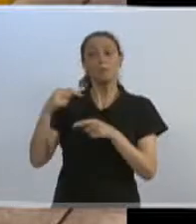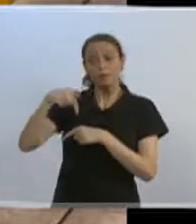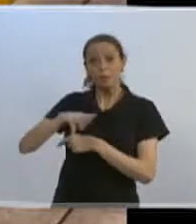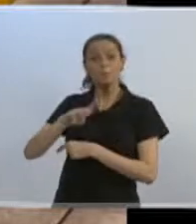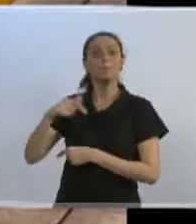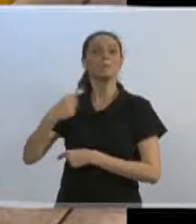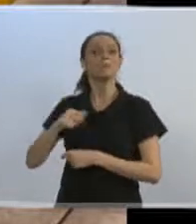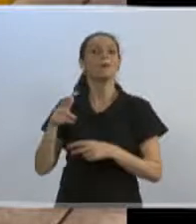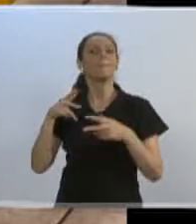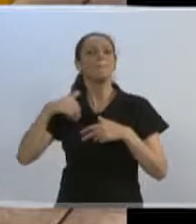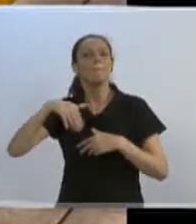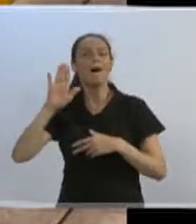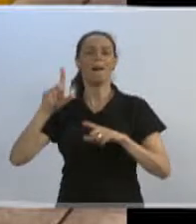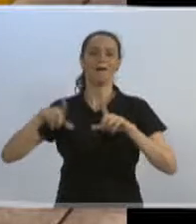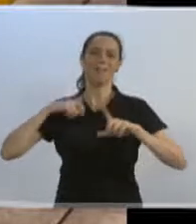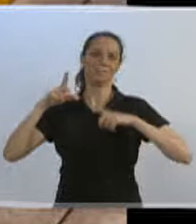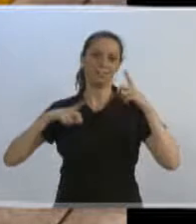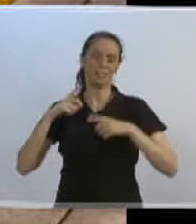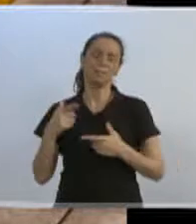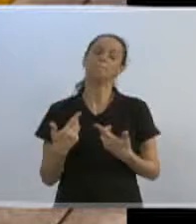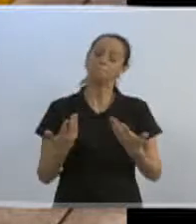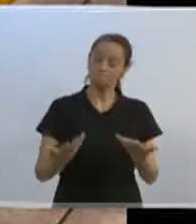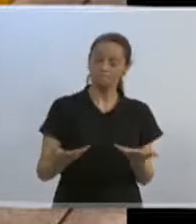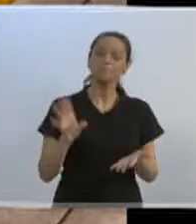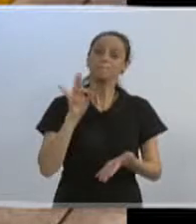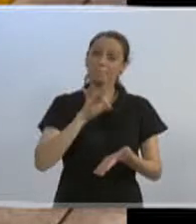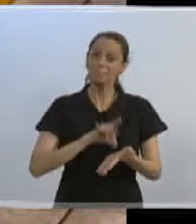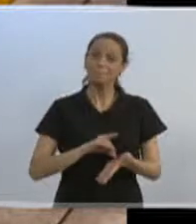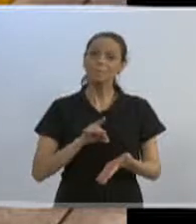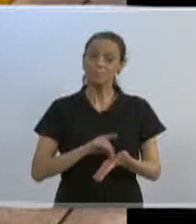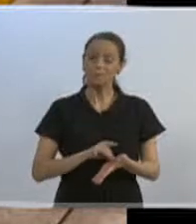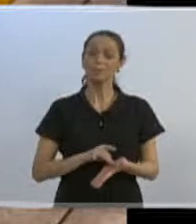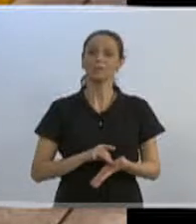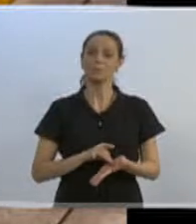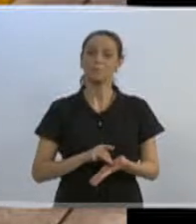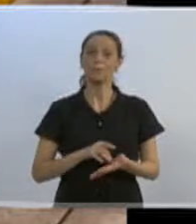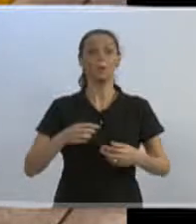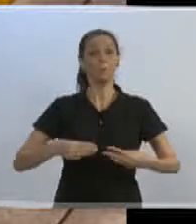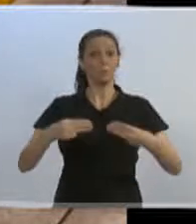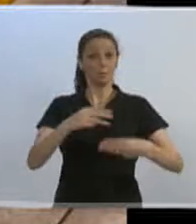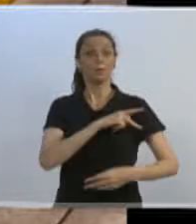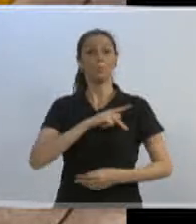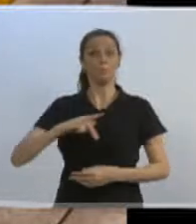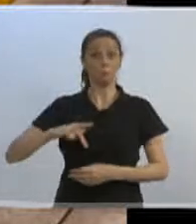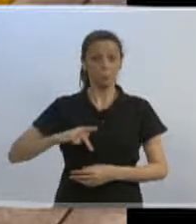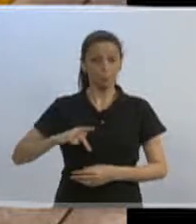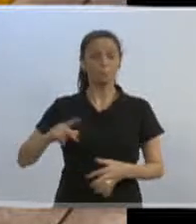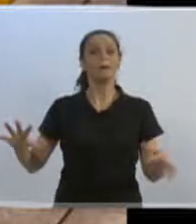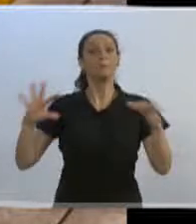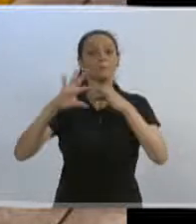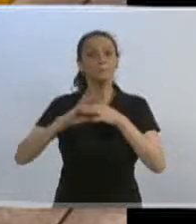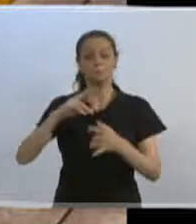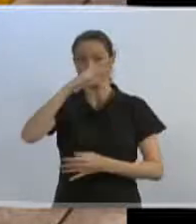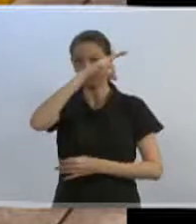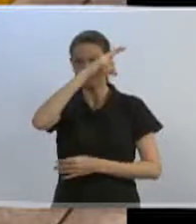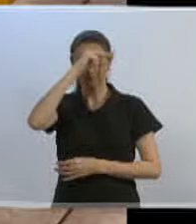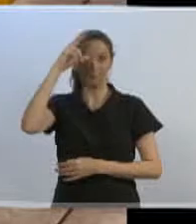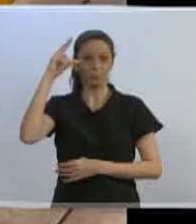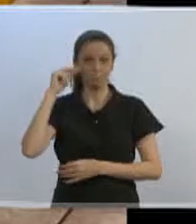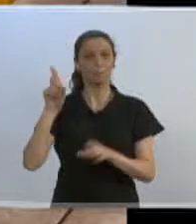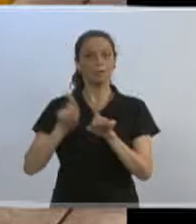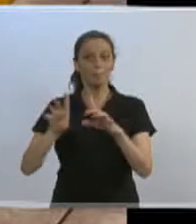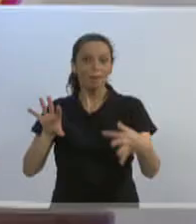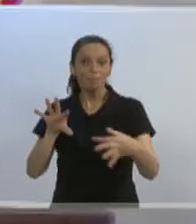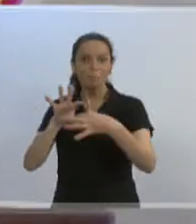de lazer, e aqui faço um destaque, porque é uma situação onde o Ministério Público, juntamente com a Prefeitura, com a